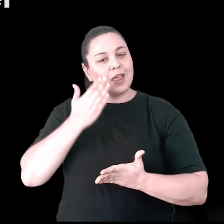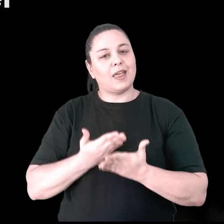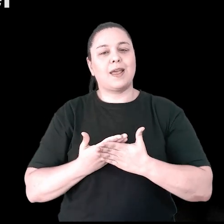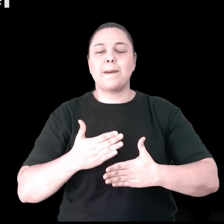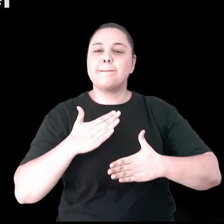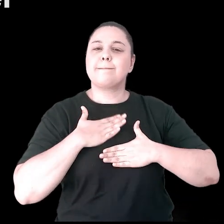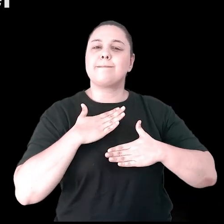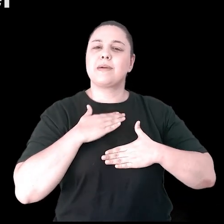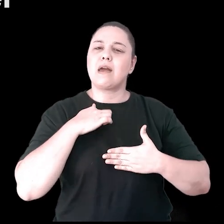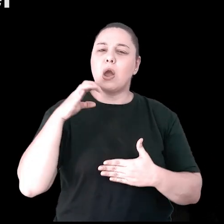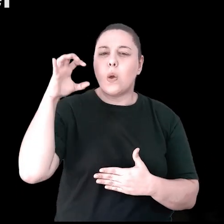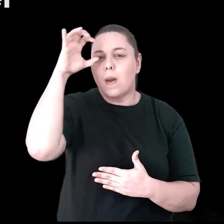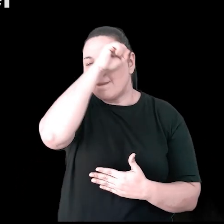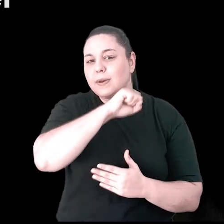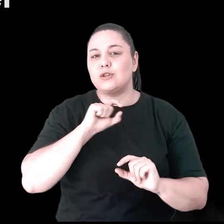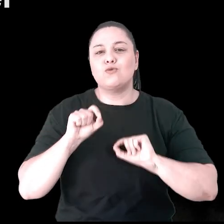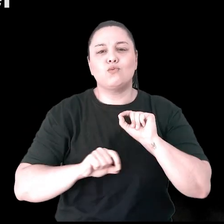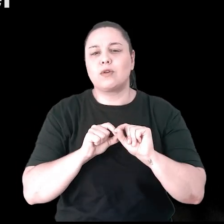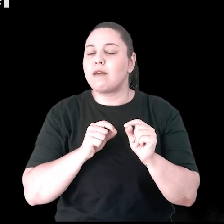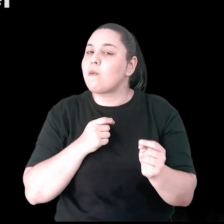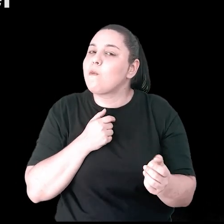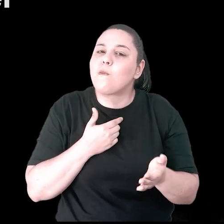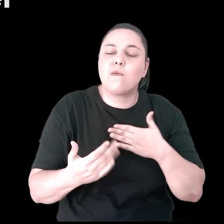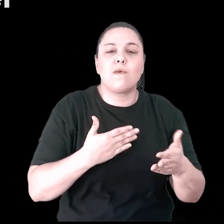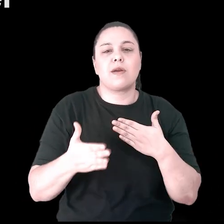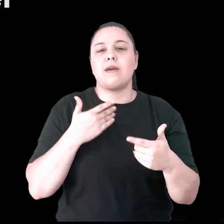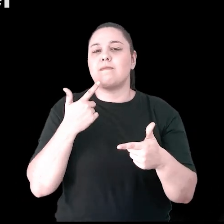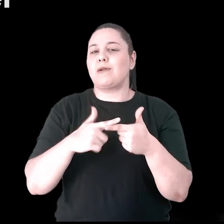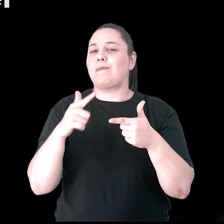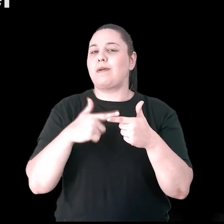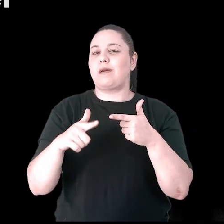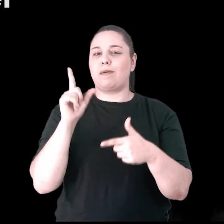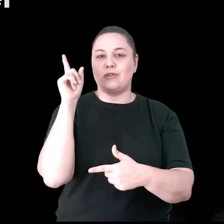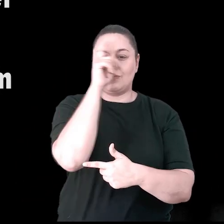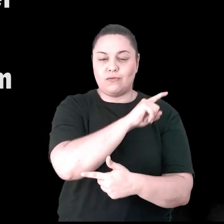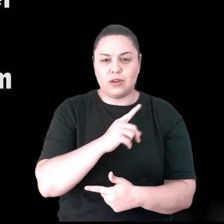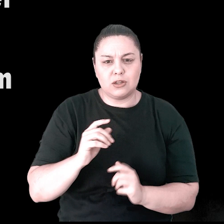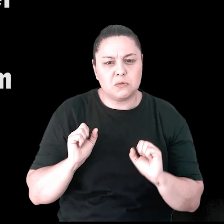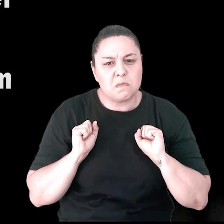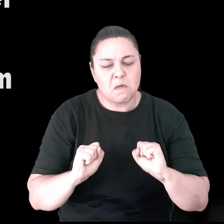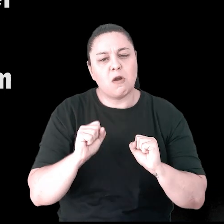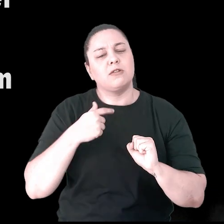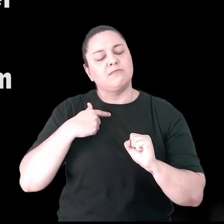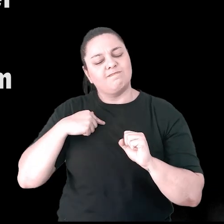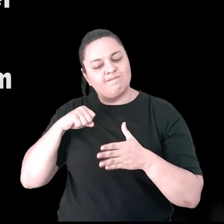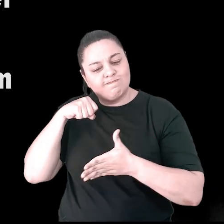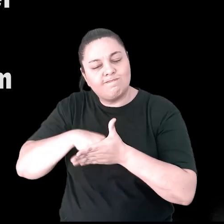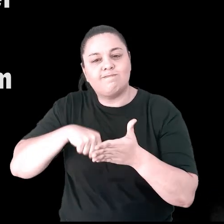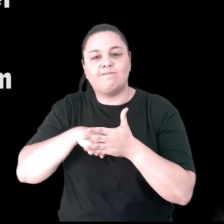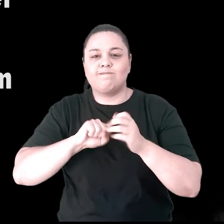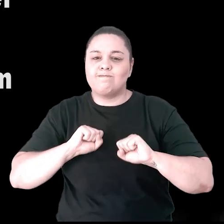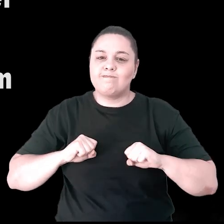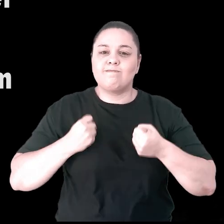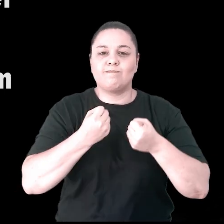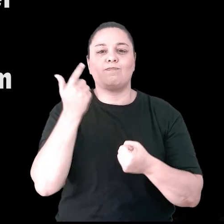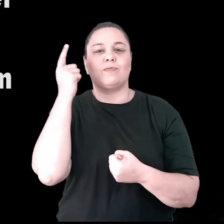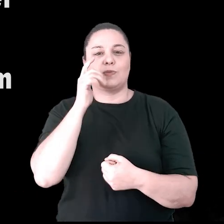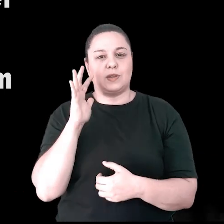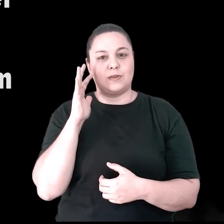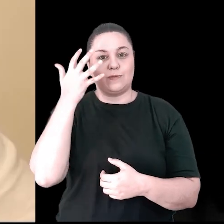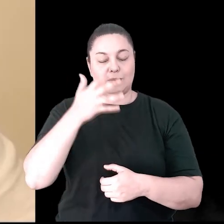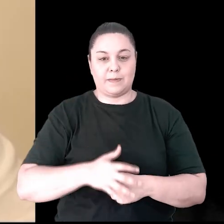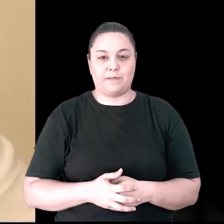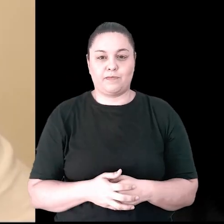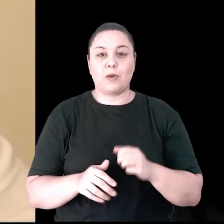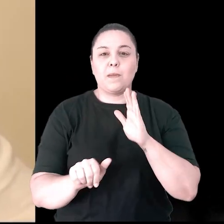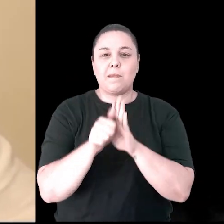a autoconfiança. Aprendi que qualquer problema, difícil que seja, pode ser resolvido com muito esforço." O